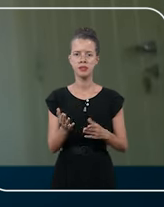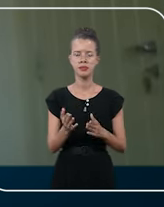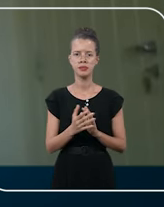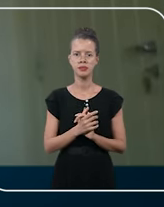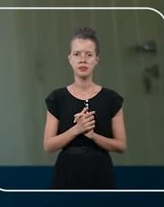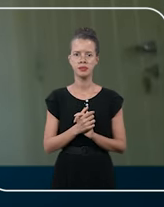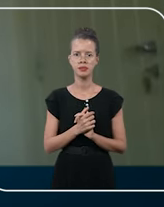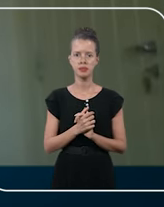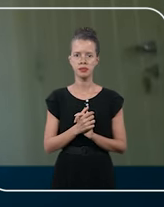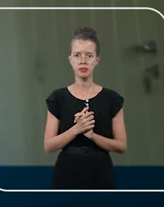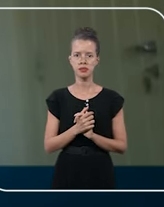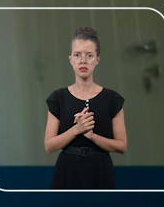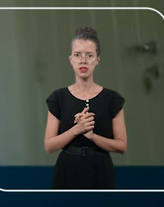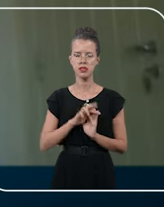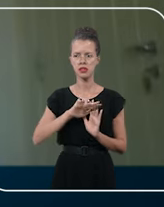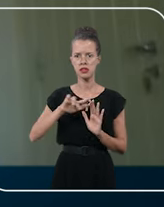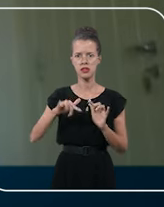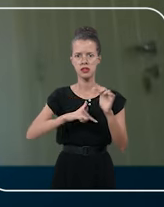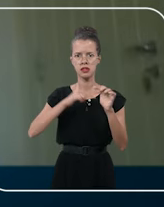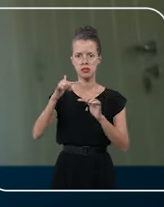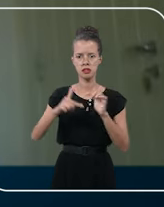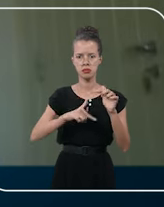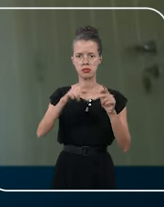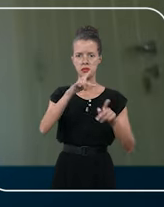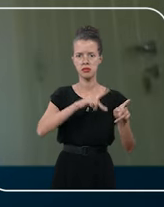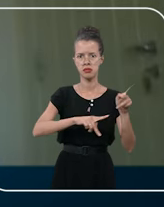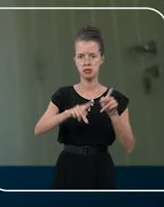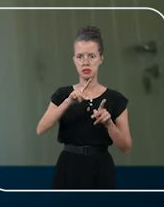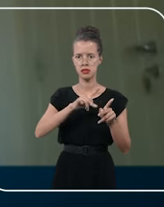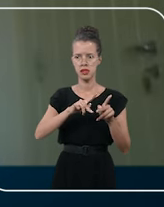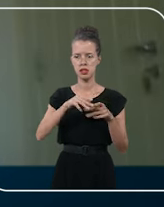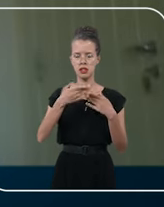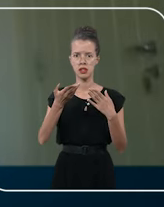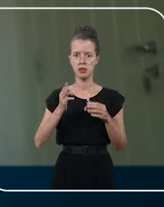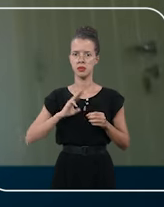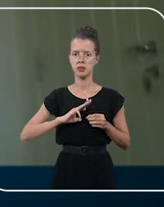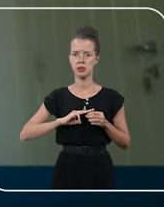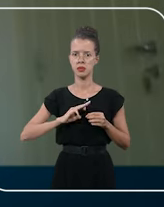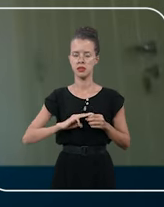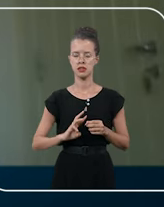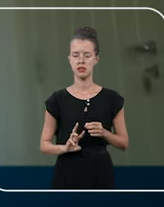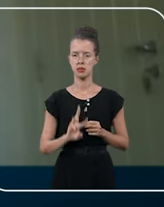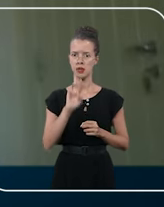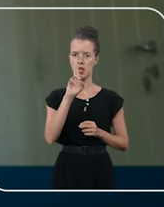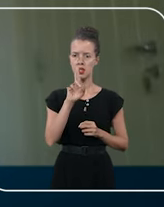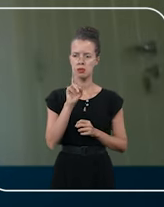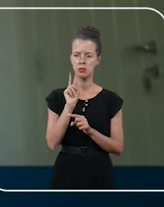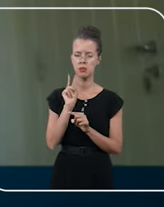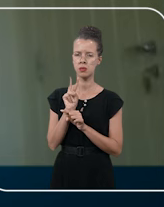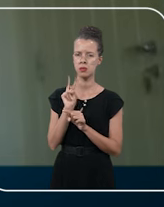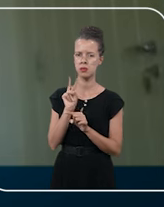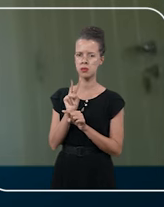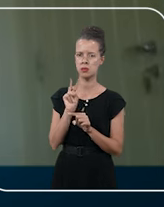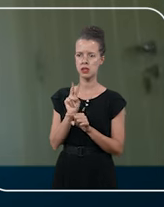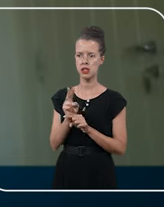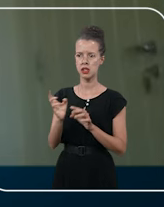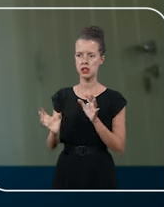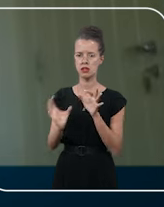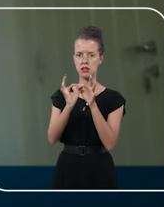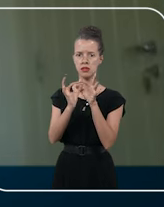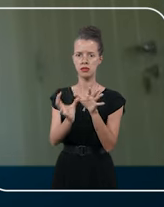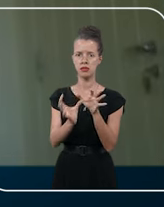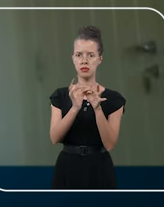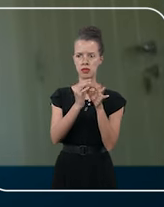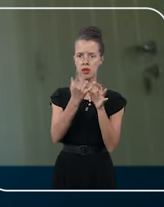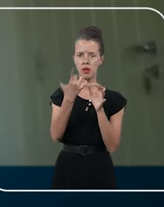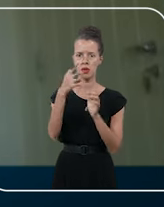esse serviço para a população. Então, cabe aos municípios fazer esses convênios. Então, por conta